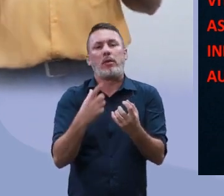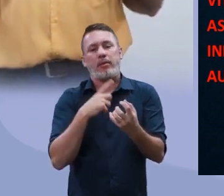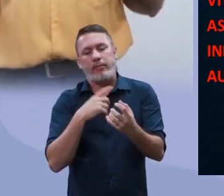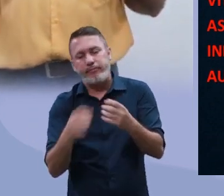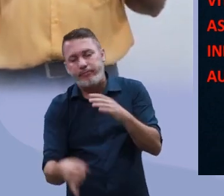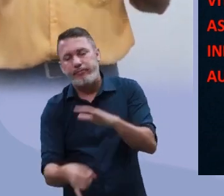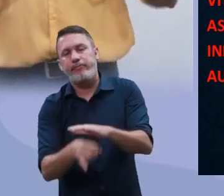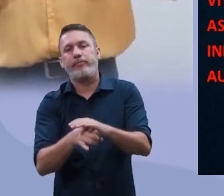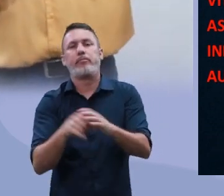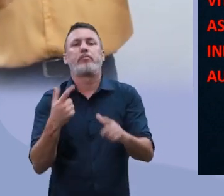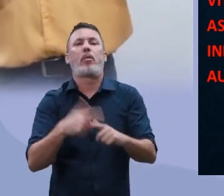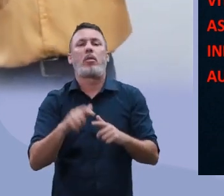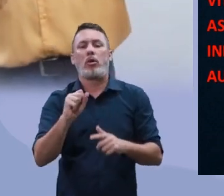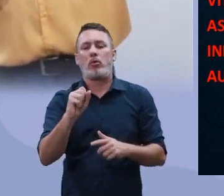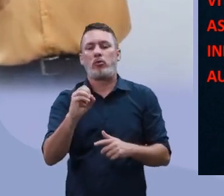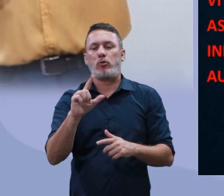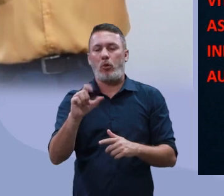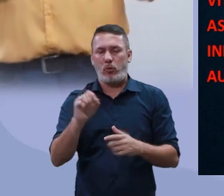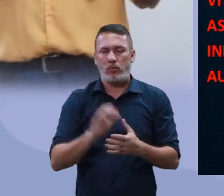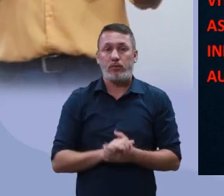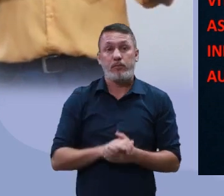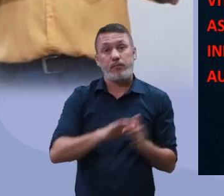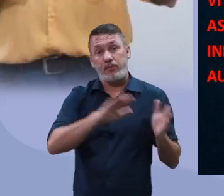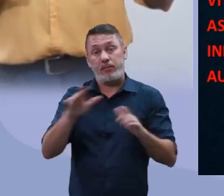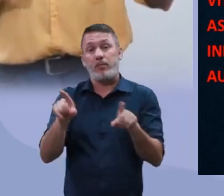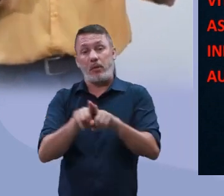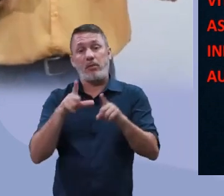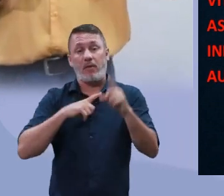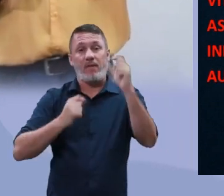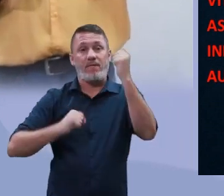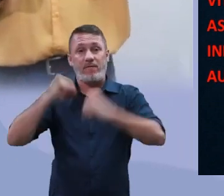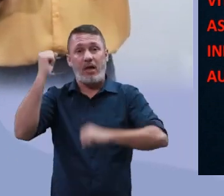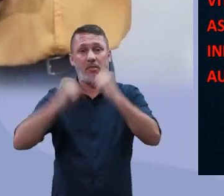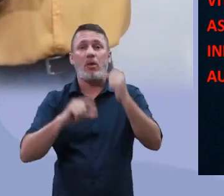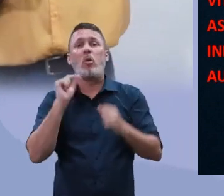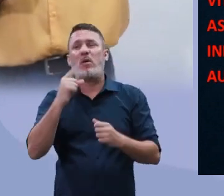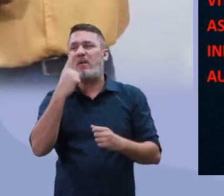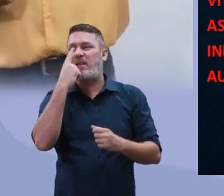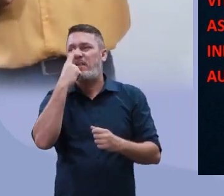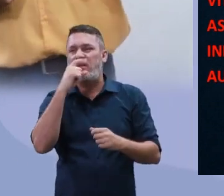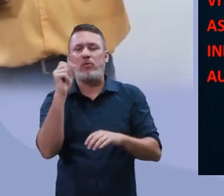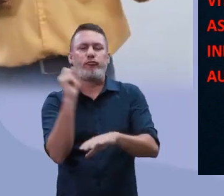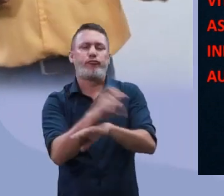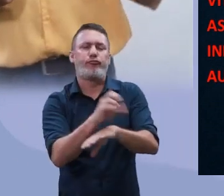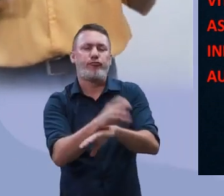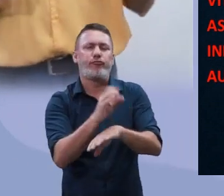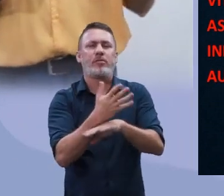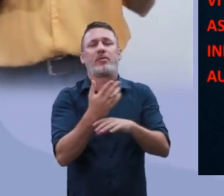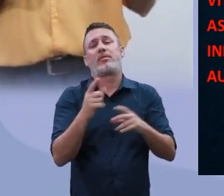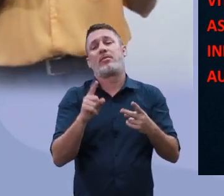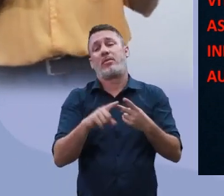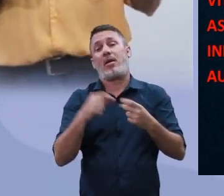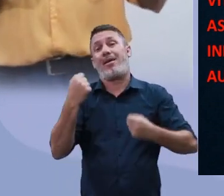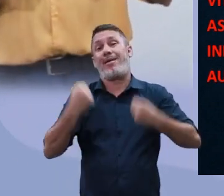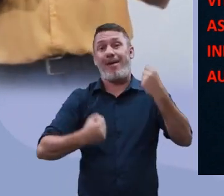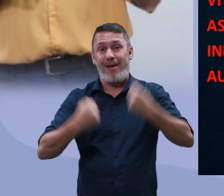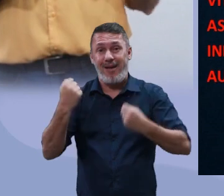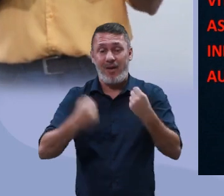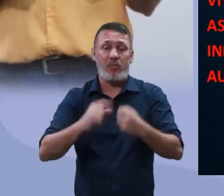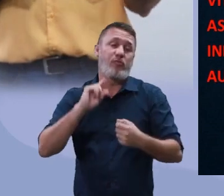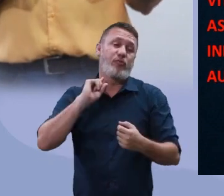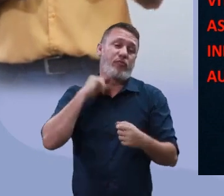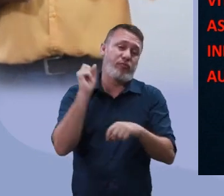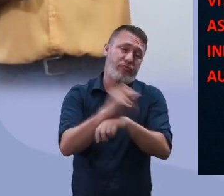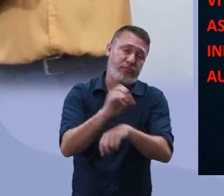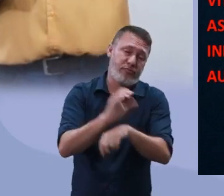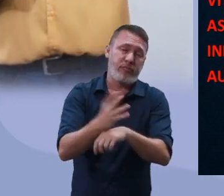impermeabilizar o solo urbano. Nós vamos ter a indústria lançando seus poluentes, nós vamos ter os veículos lançando seus poluentes e